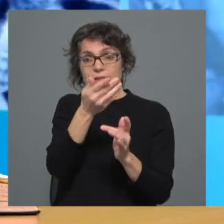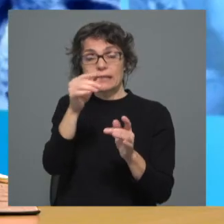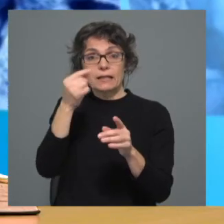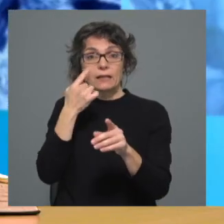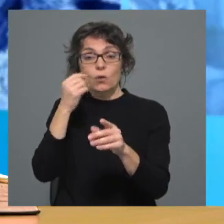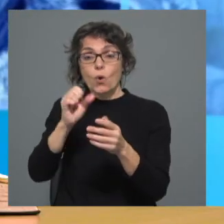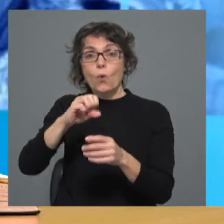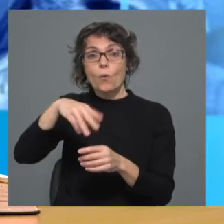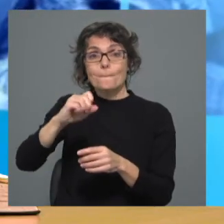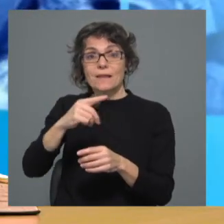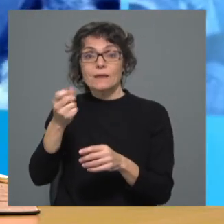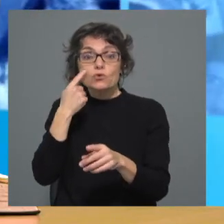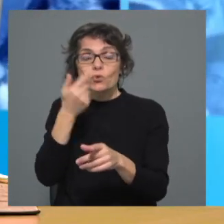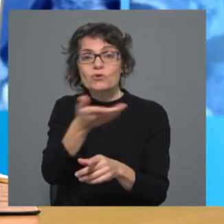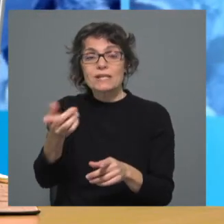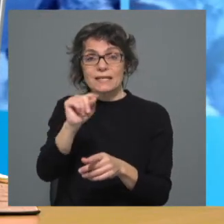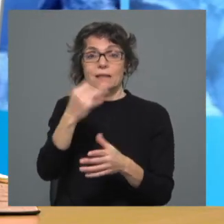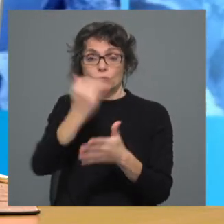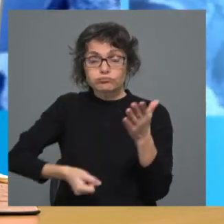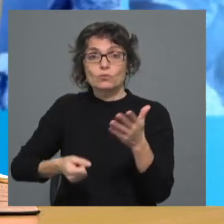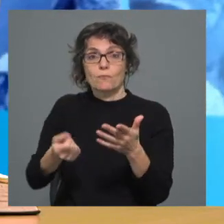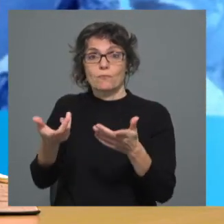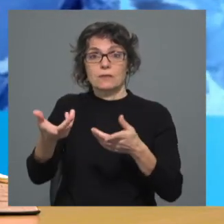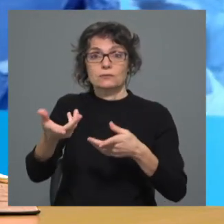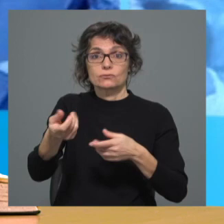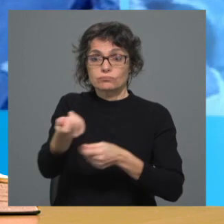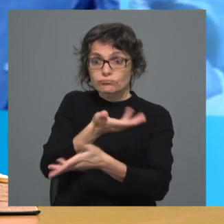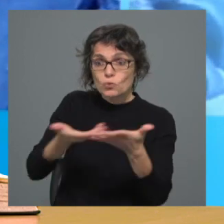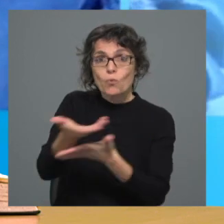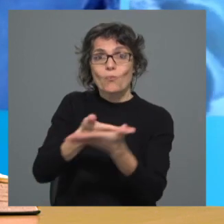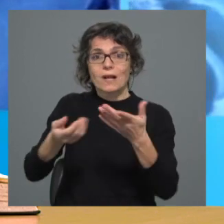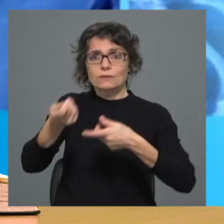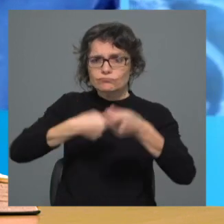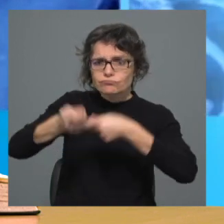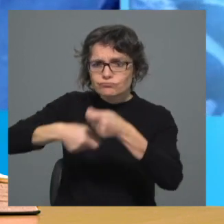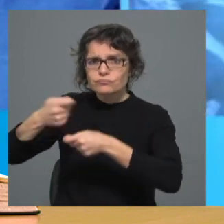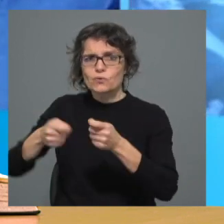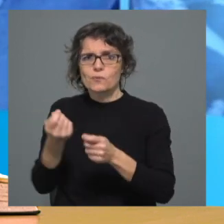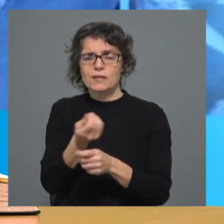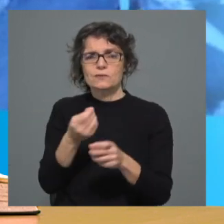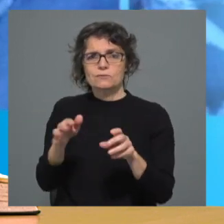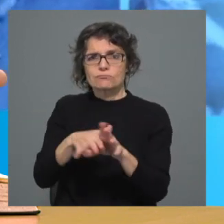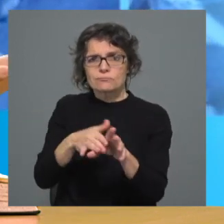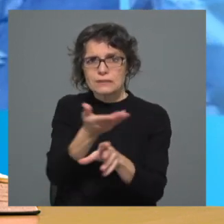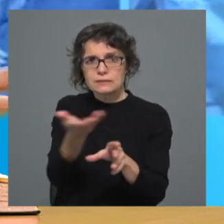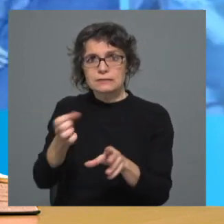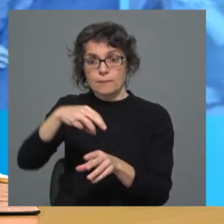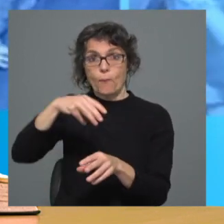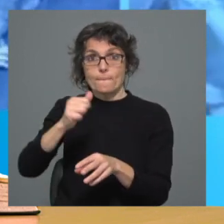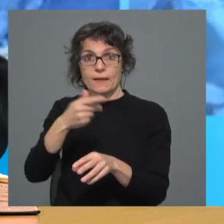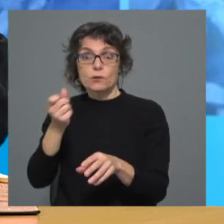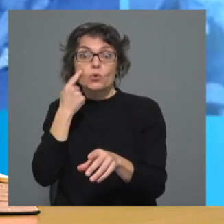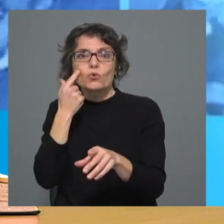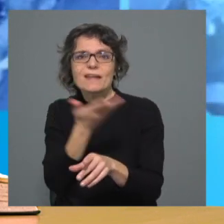de comércio. Ele é cobrador de impostos, das taxas comerciais, daquilo que hoje chamaríamos as taxas aduaneiras, não é?